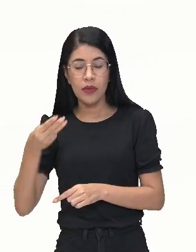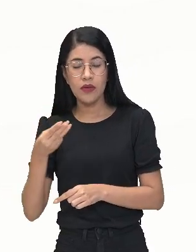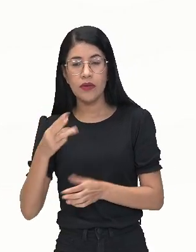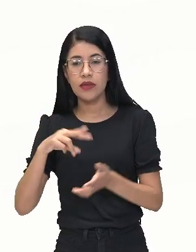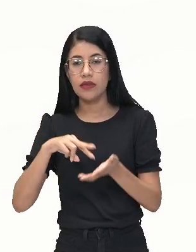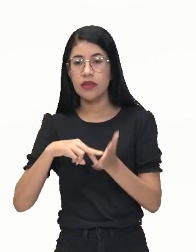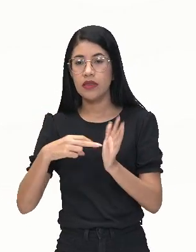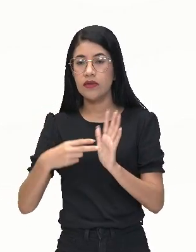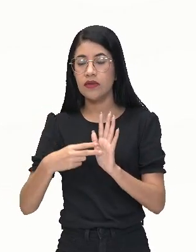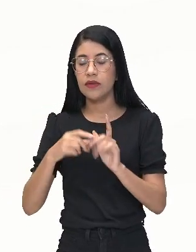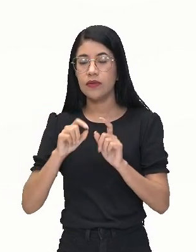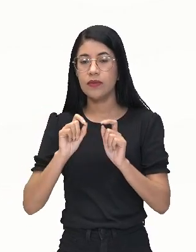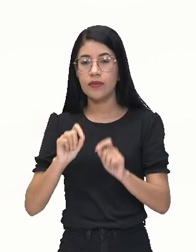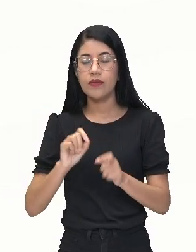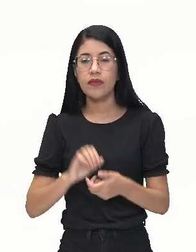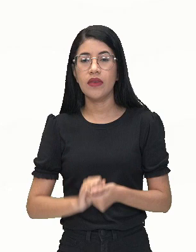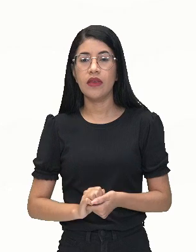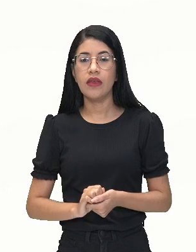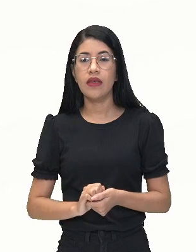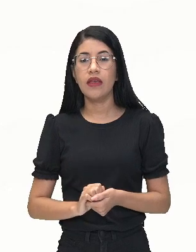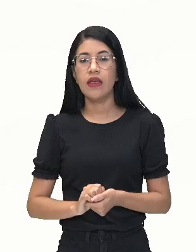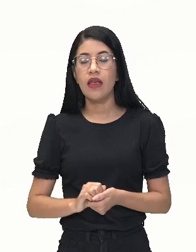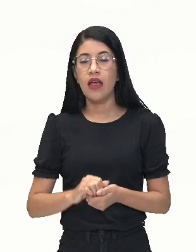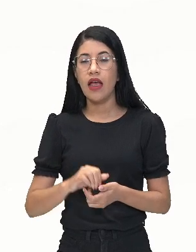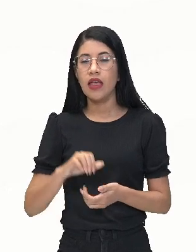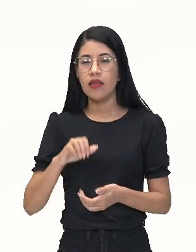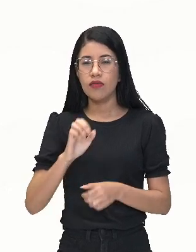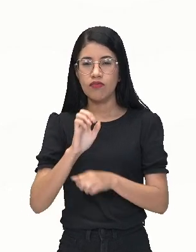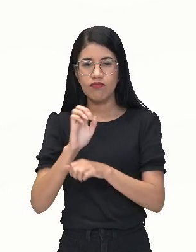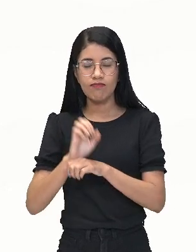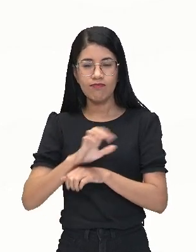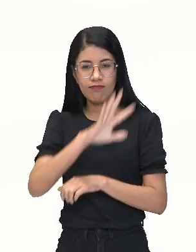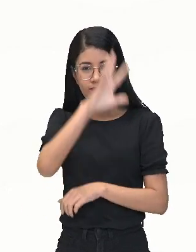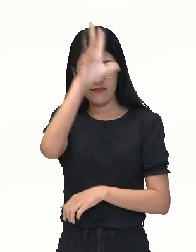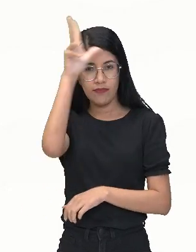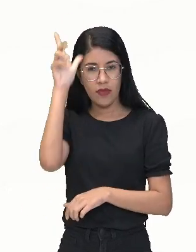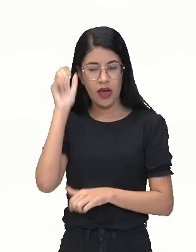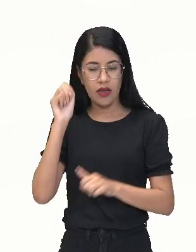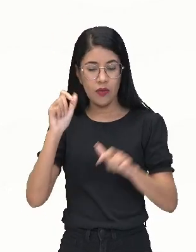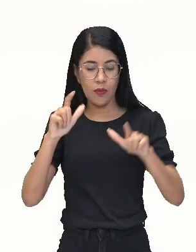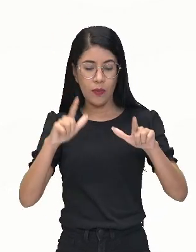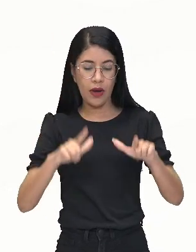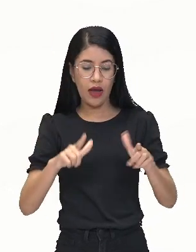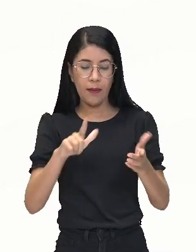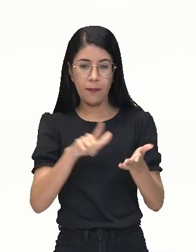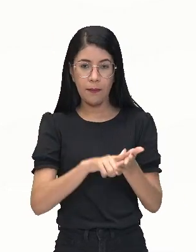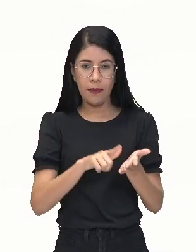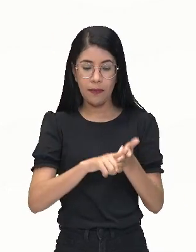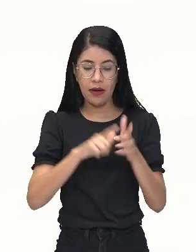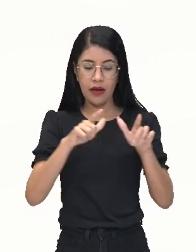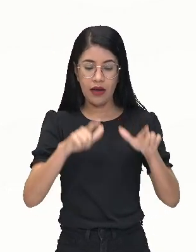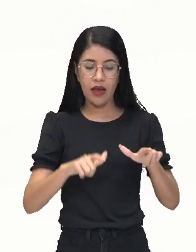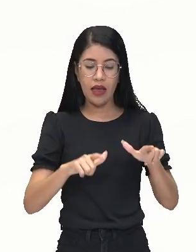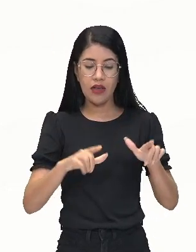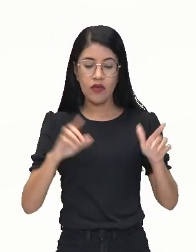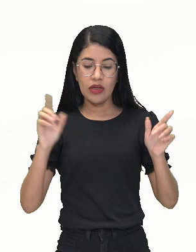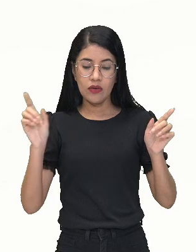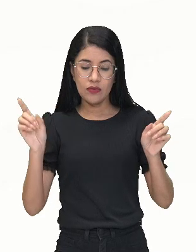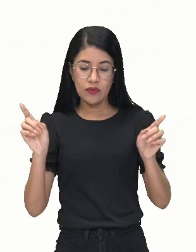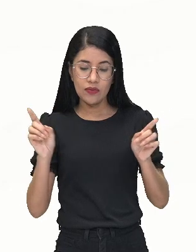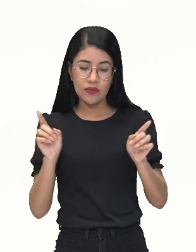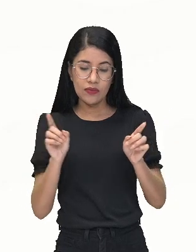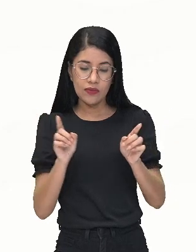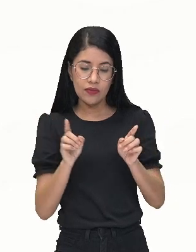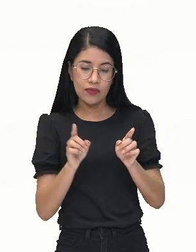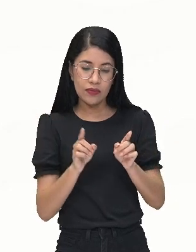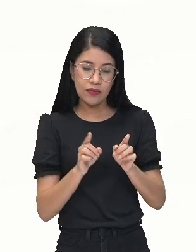que para o estado do Amazonas caber numa folha de tamanho A4, ele foi reduzido 8